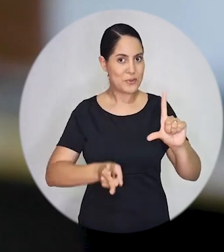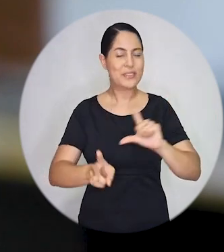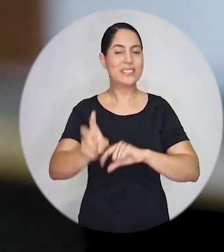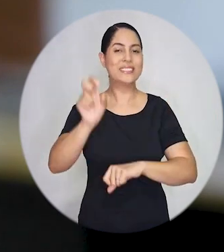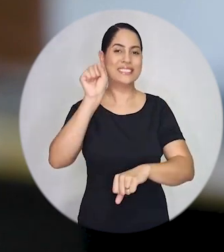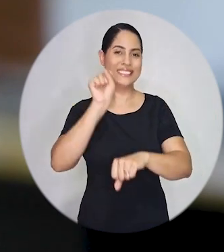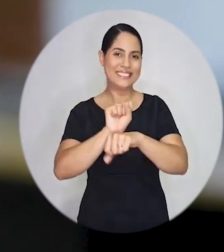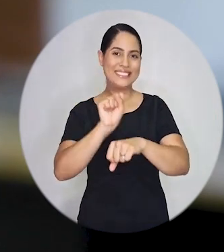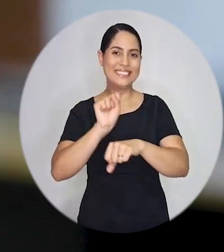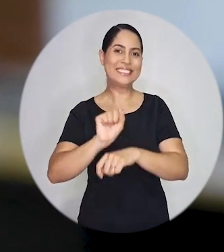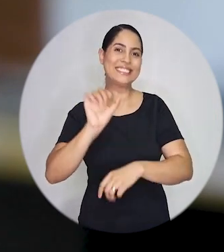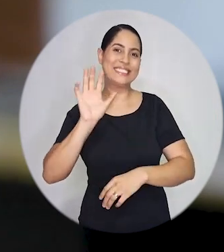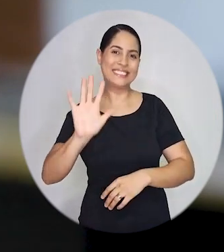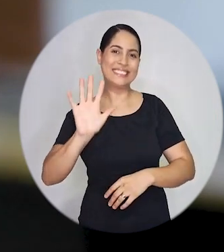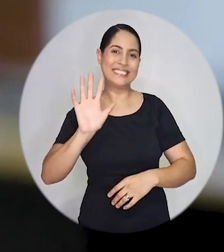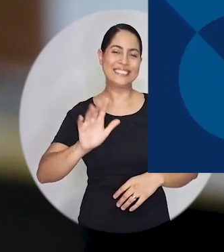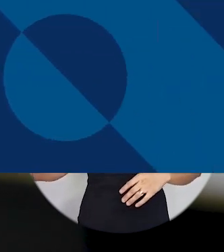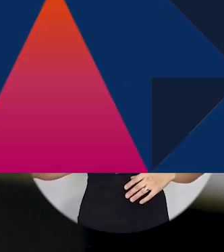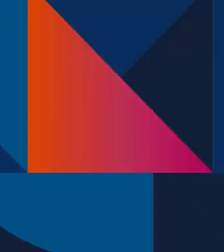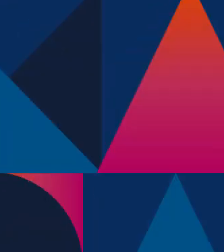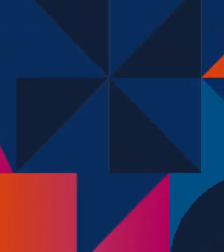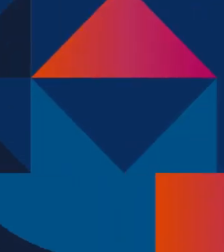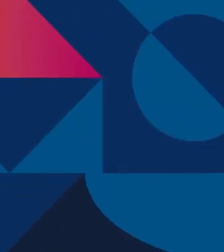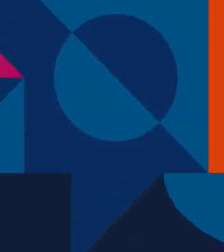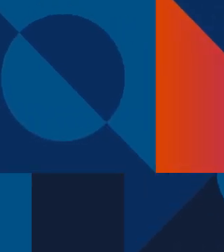com mais OAB Nacional. Não saia daí.